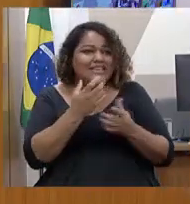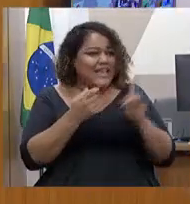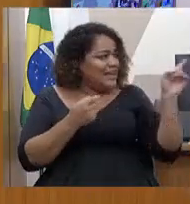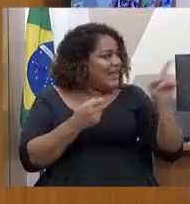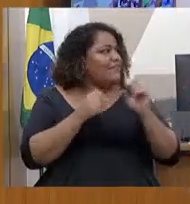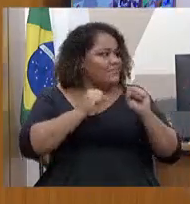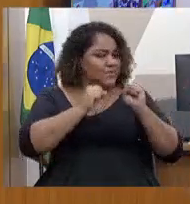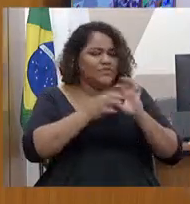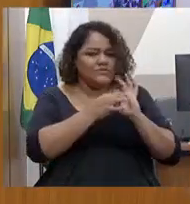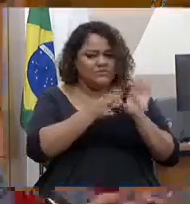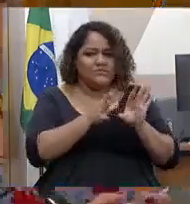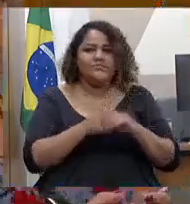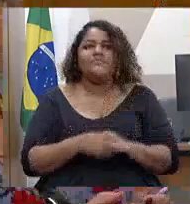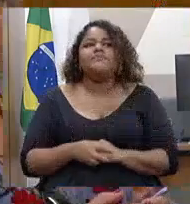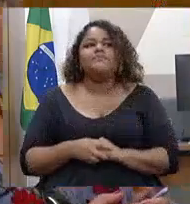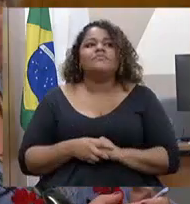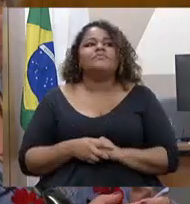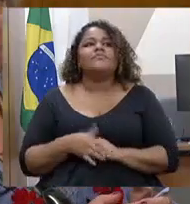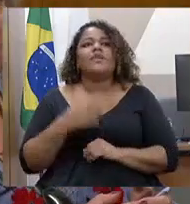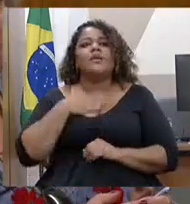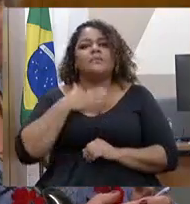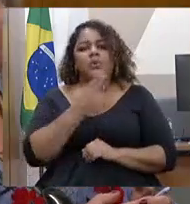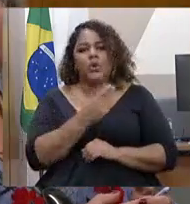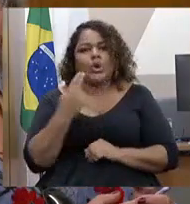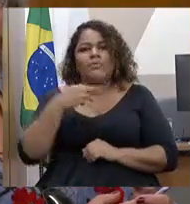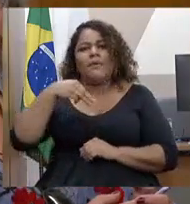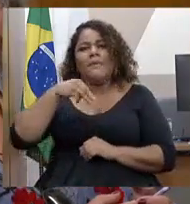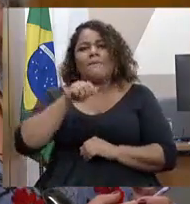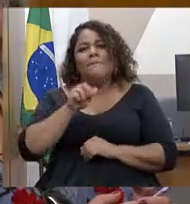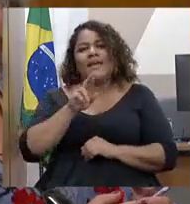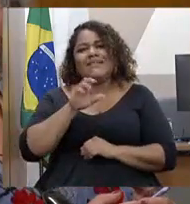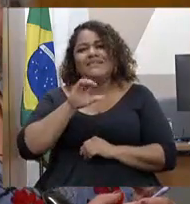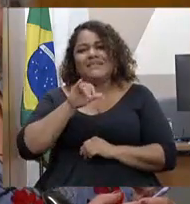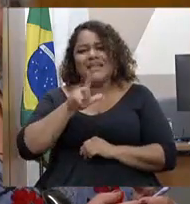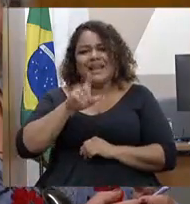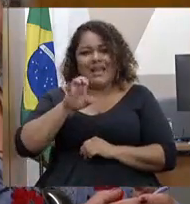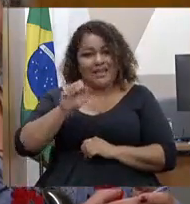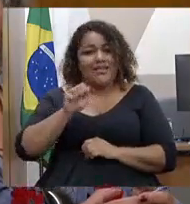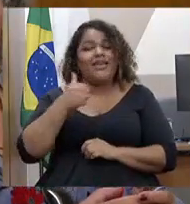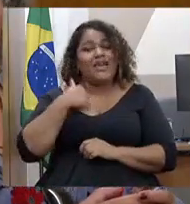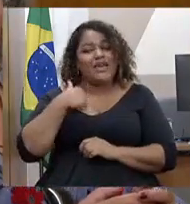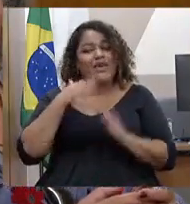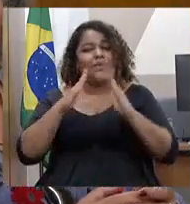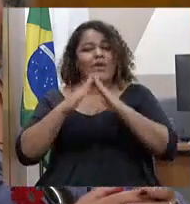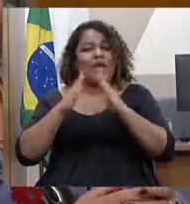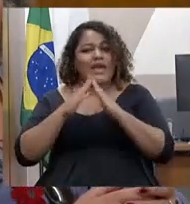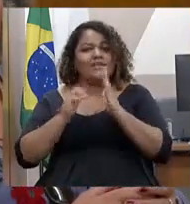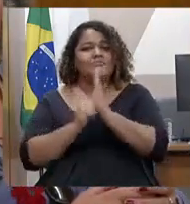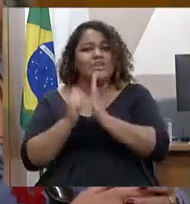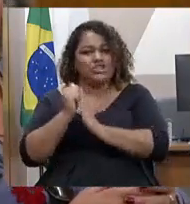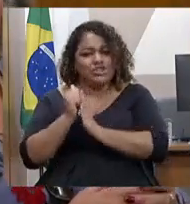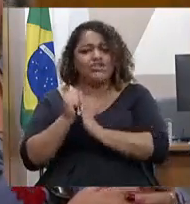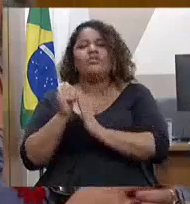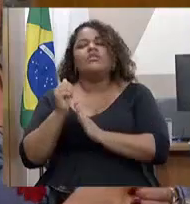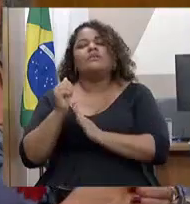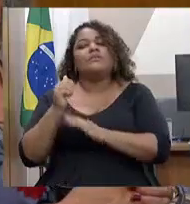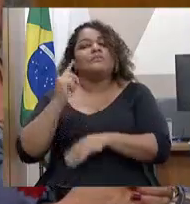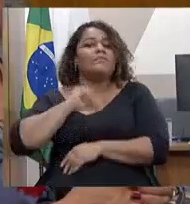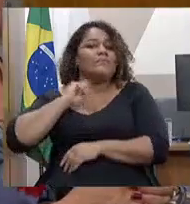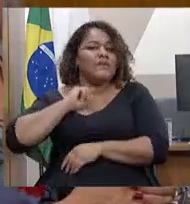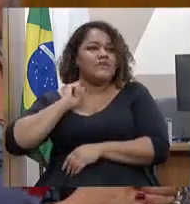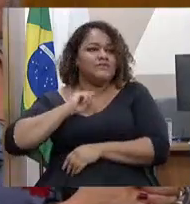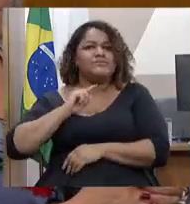Boa tarde meu nome é marceneia Gandra sou de Betim Minas Gerais né cumprimenta todos vocês né Senhor e Senhoras